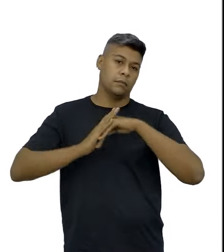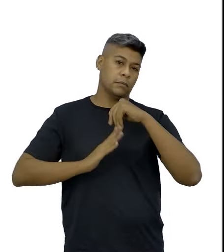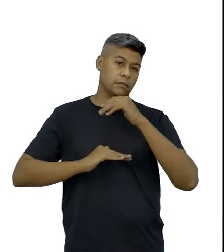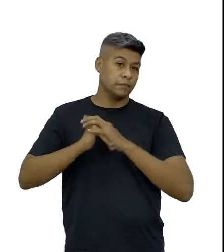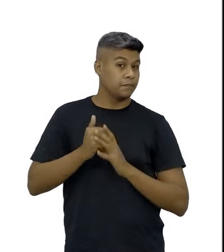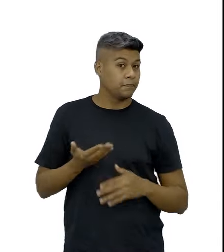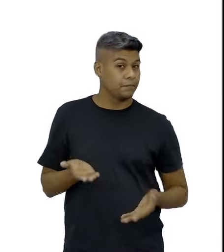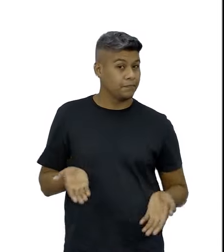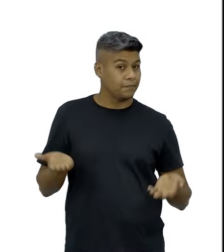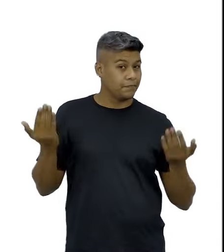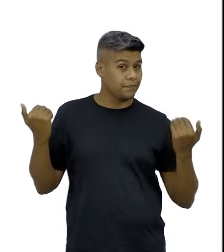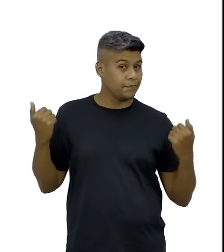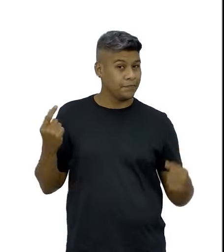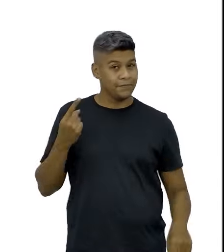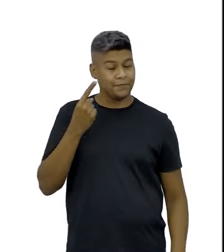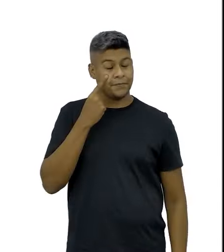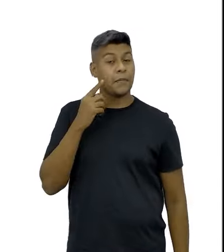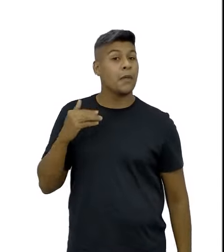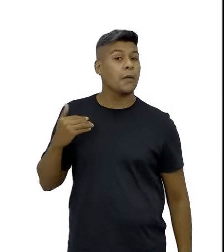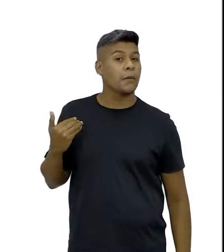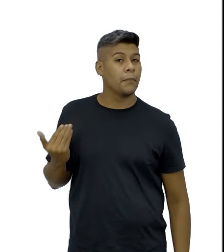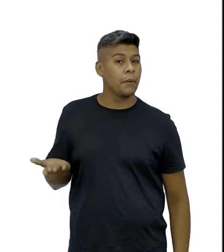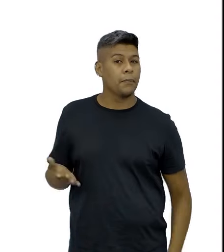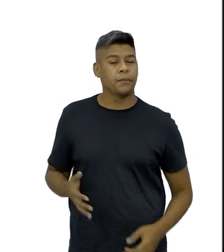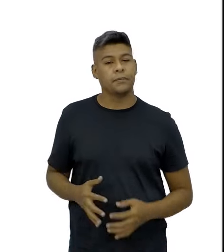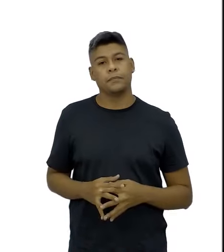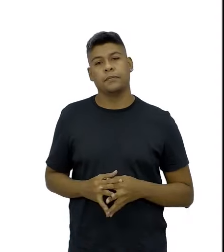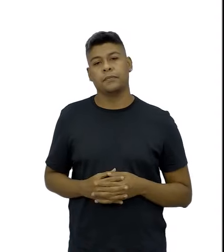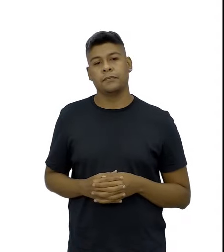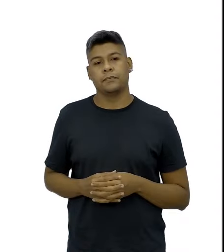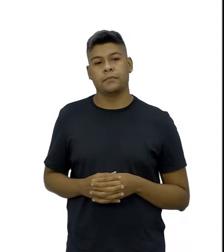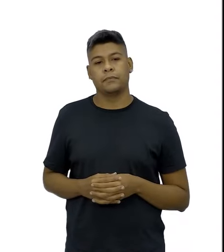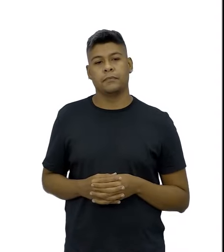vamos conferir quais são.